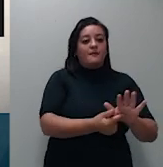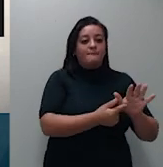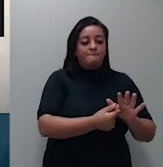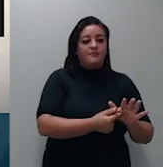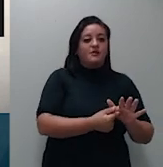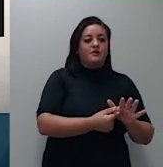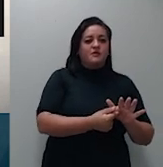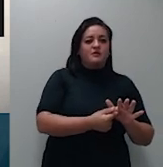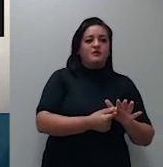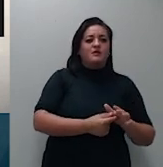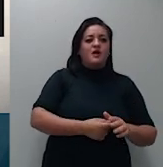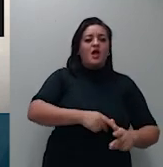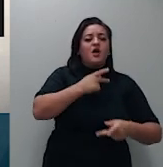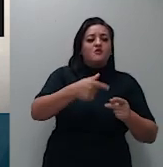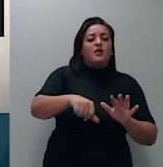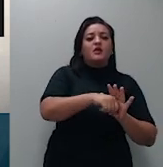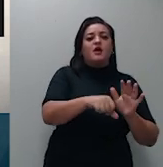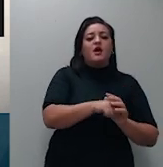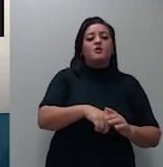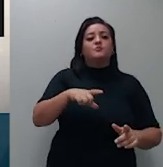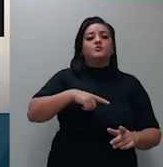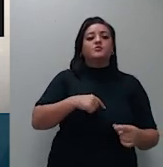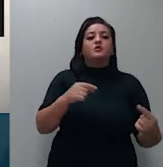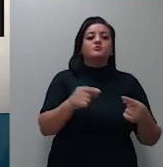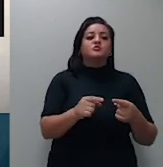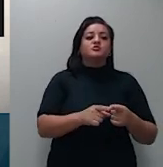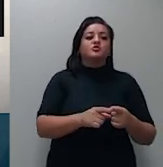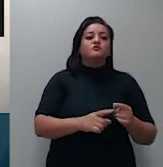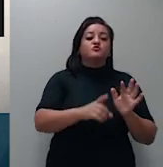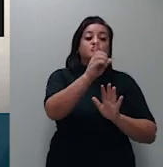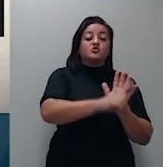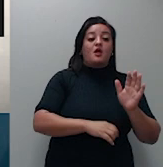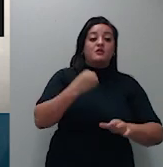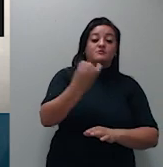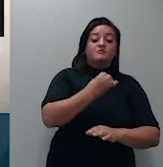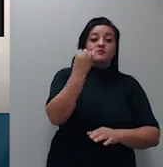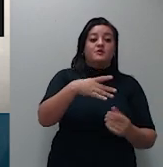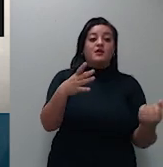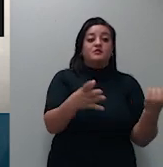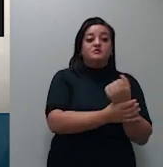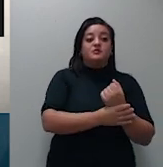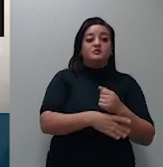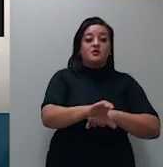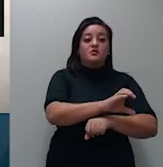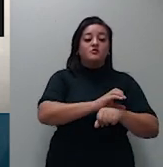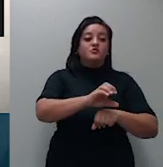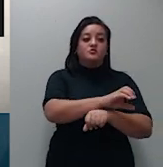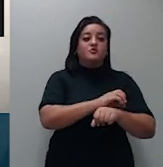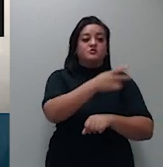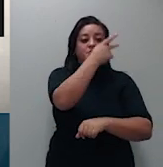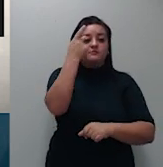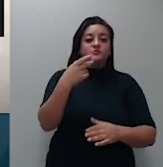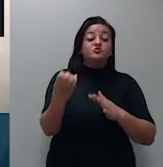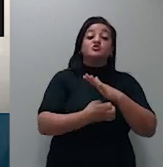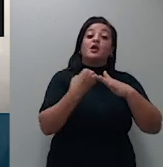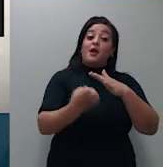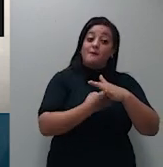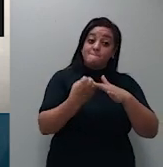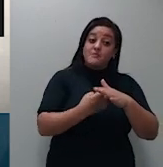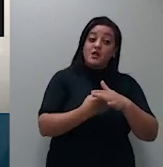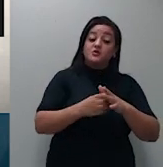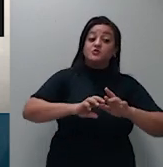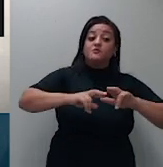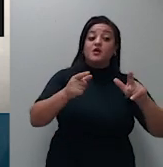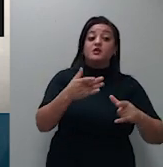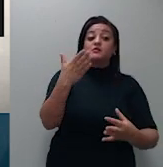que legal para alcançar fundamentais assegurados na Constituição de pessoa jurídica ao processo